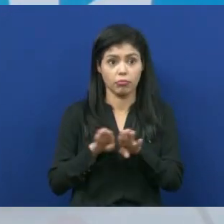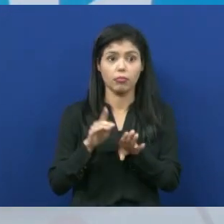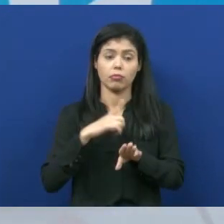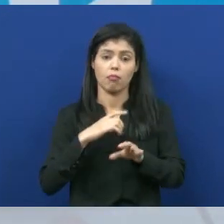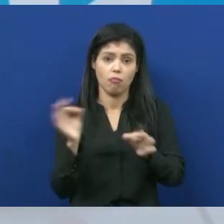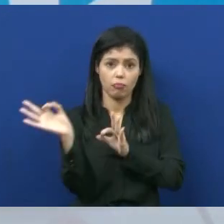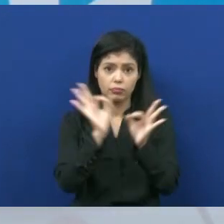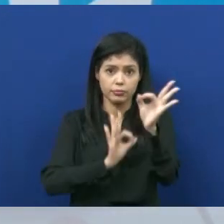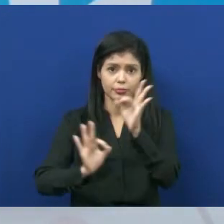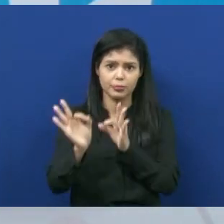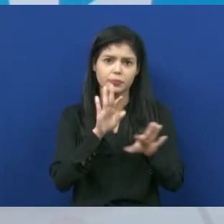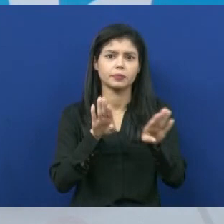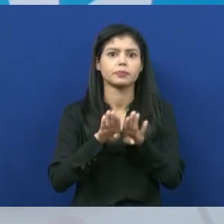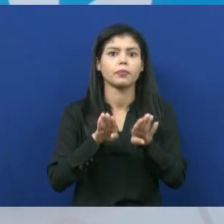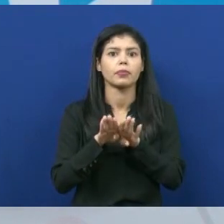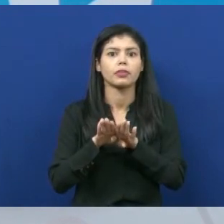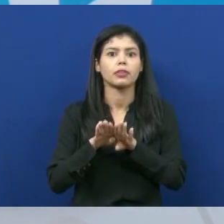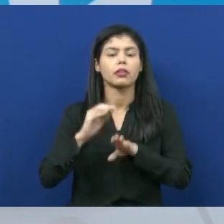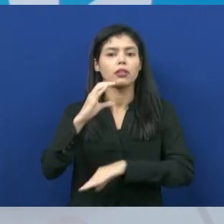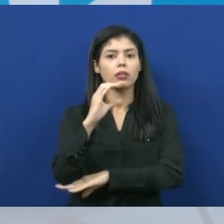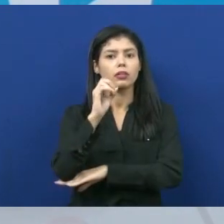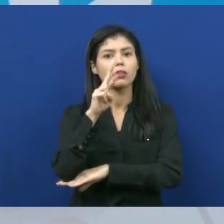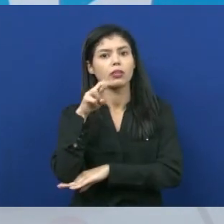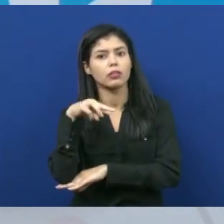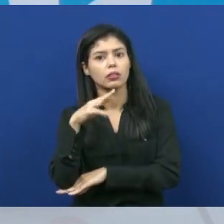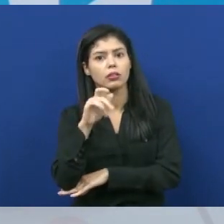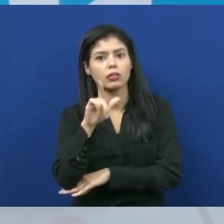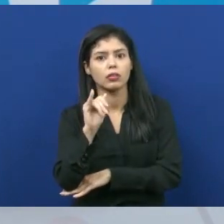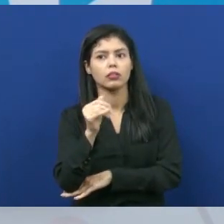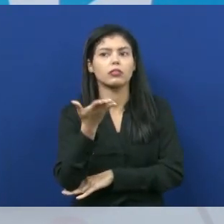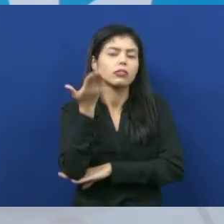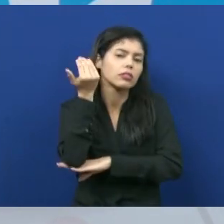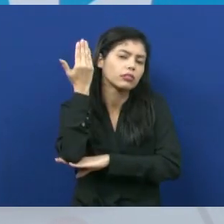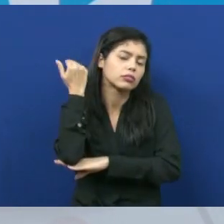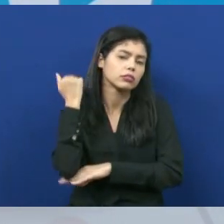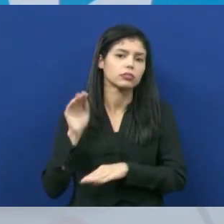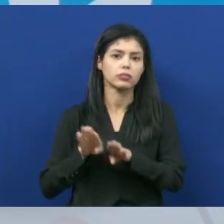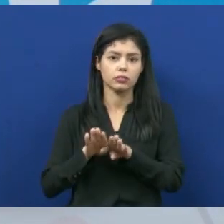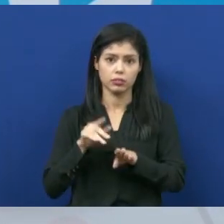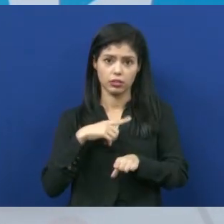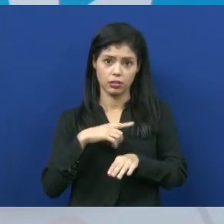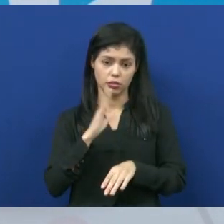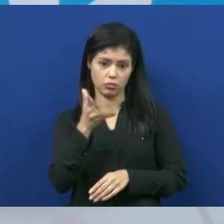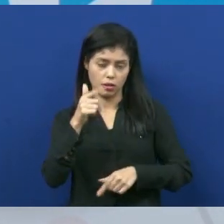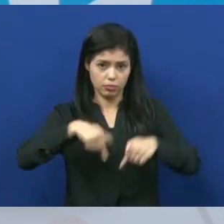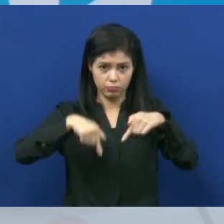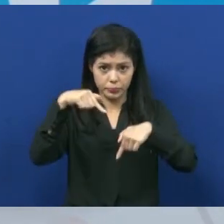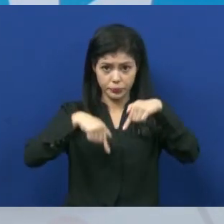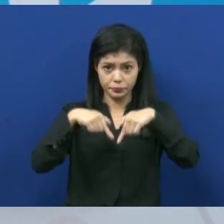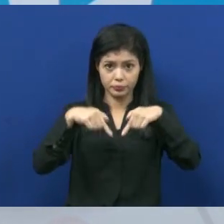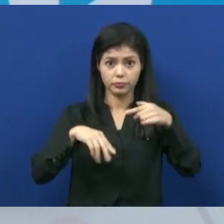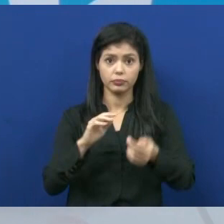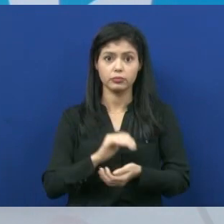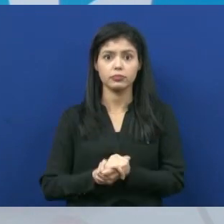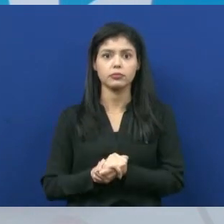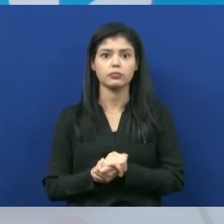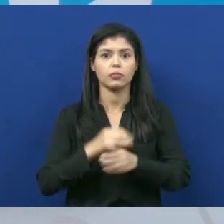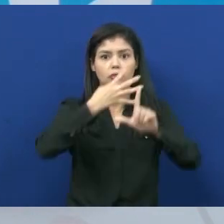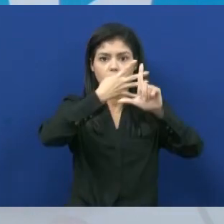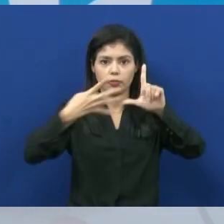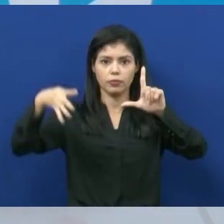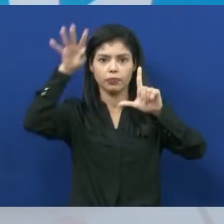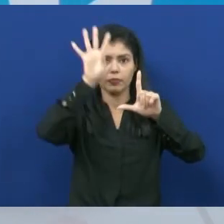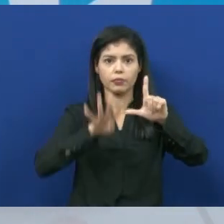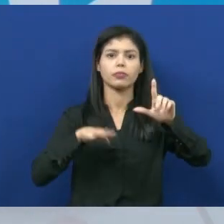uma organização cronológica dos acontecimentos históricos. Já em química, nós temos a